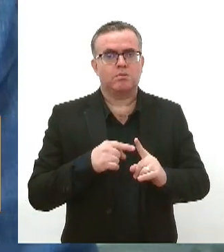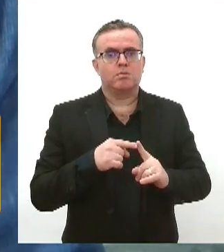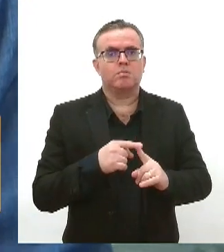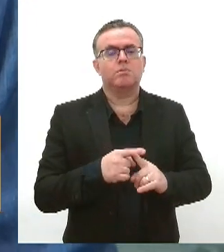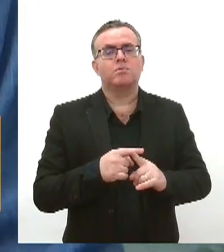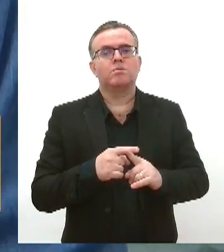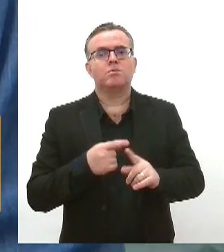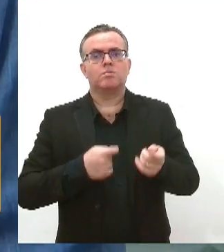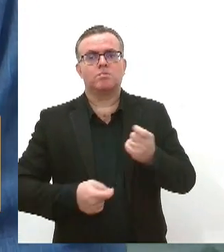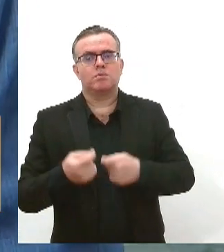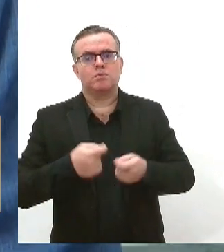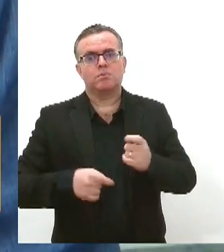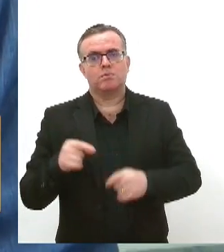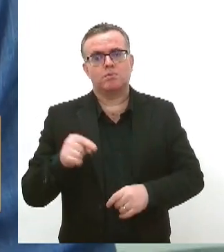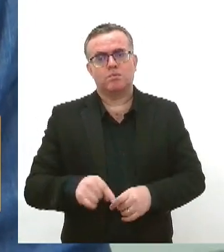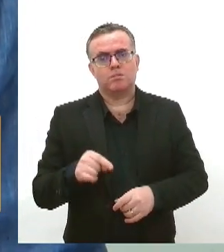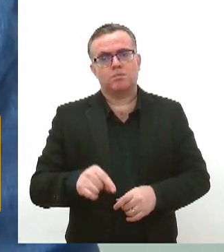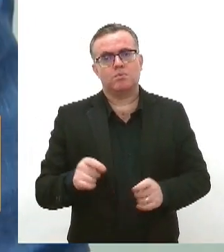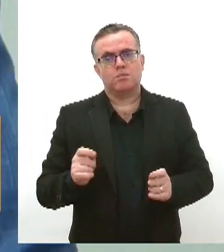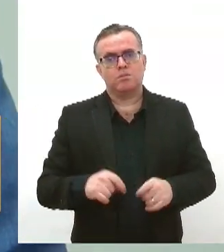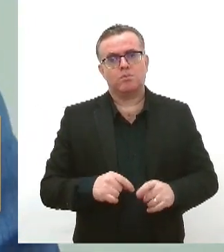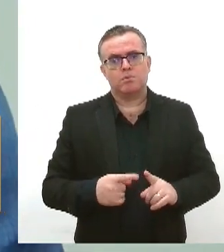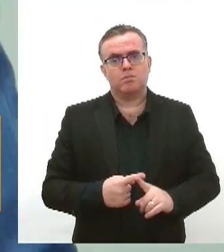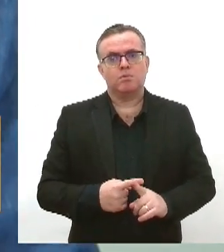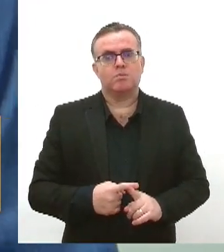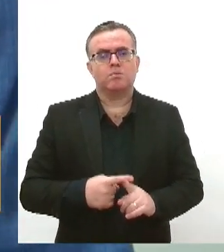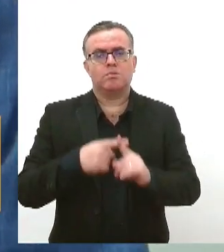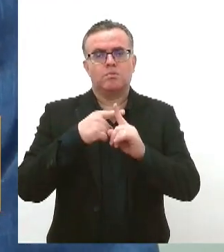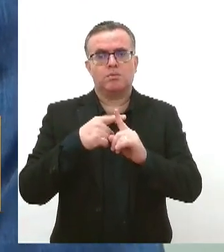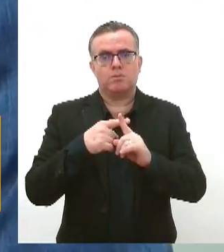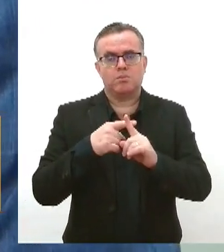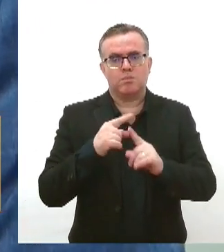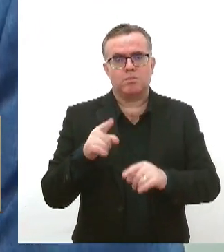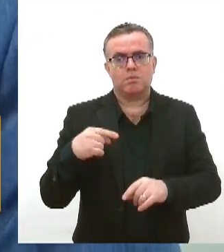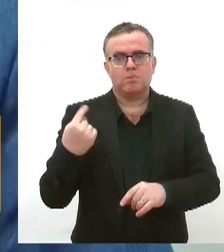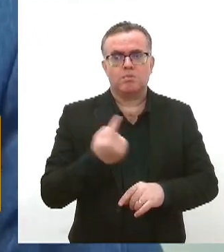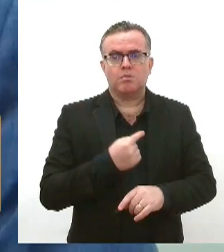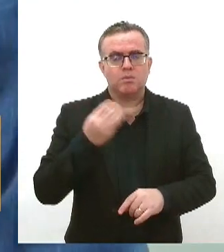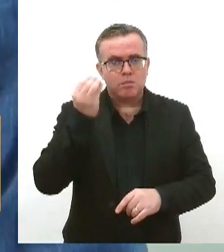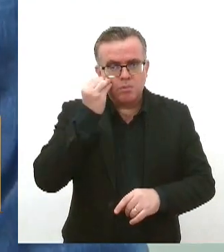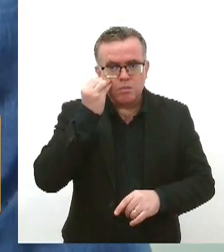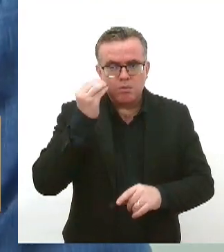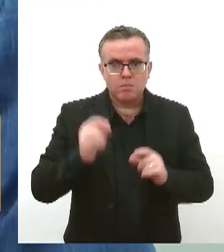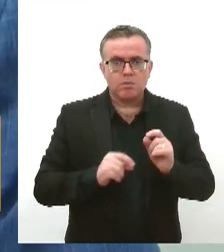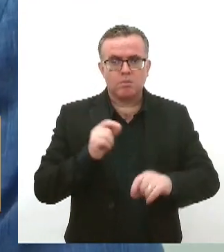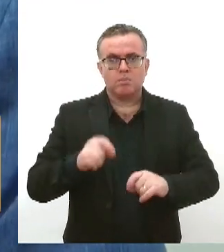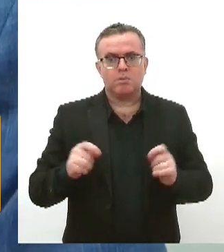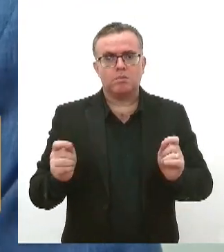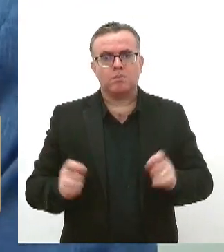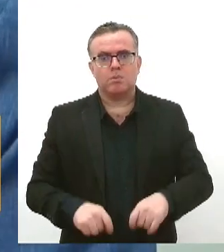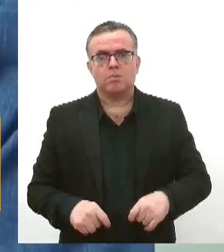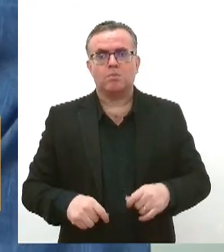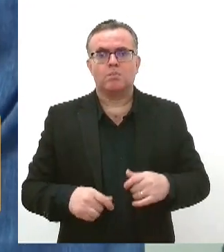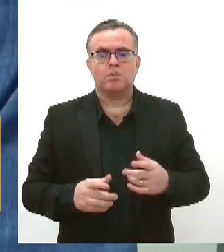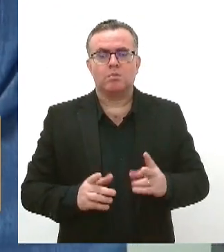acho que vai ser muito positivo do que a gente tentar fazer um aumento inicial de carga tributária.